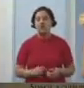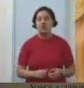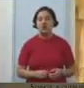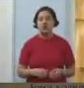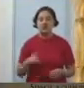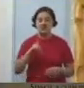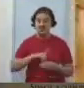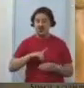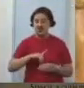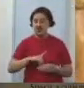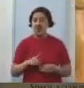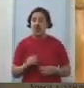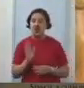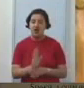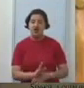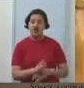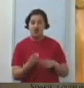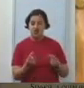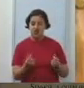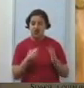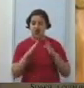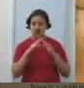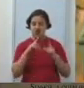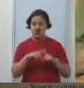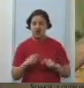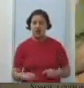Dízimo é uma vergonha. Em alguns lugares